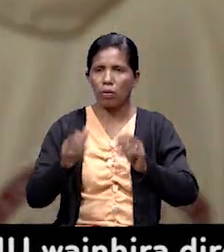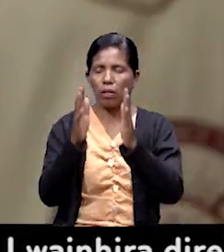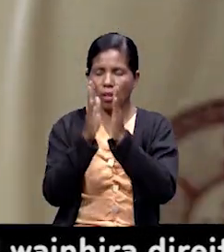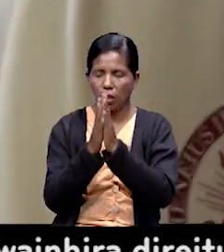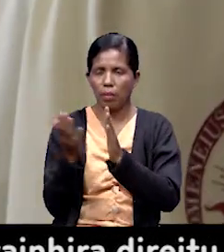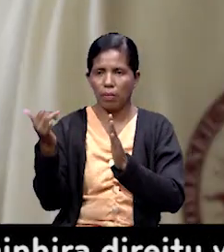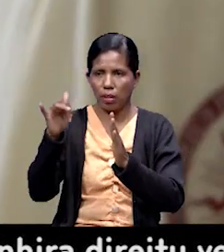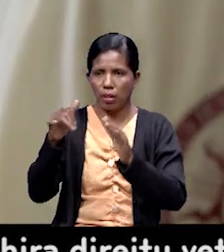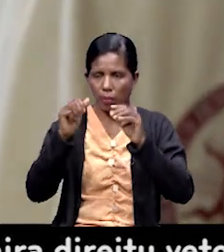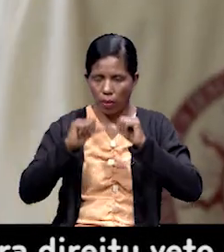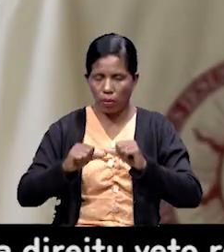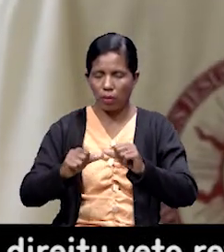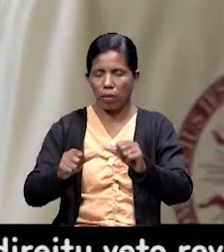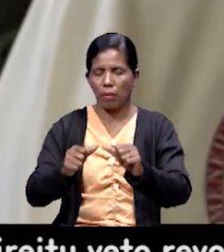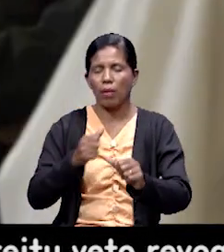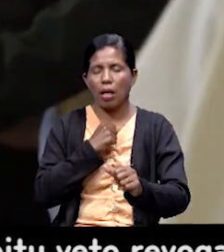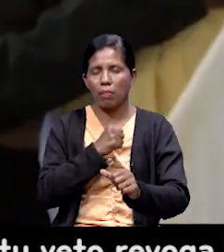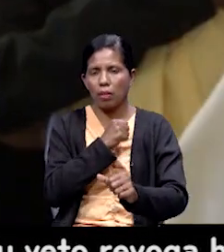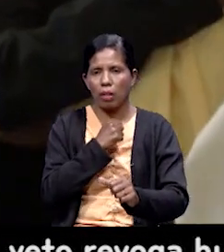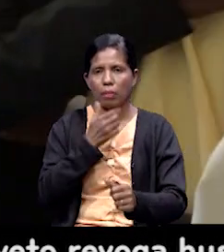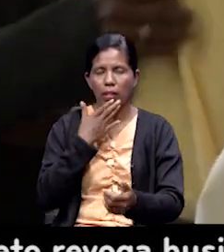sira atu belesai nei lulik diak.